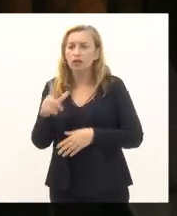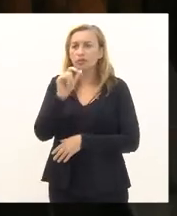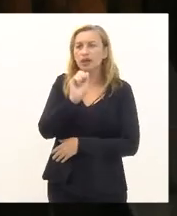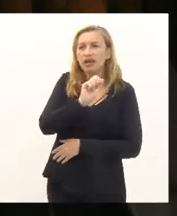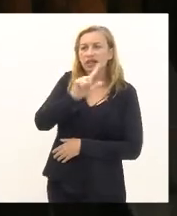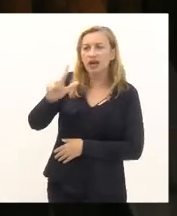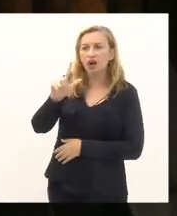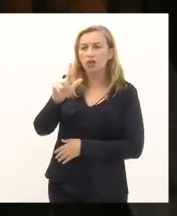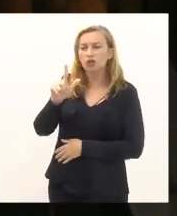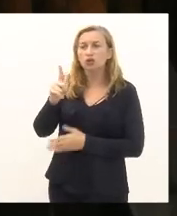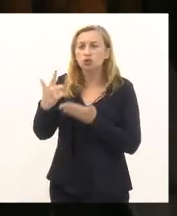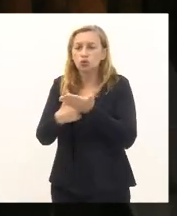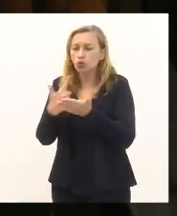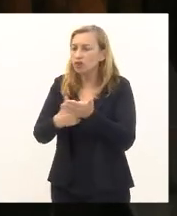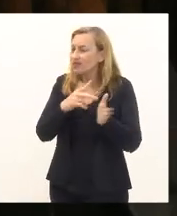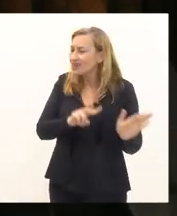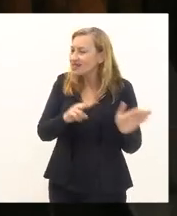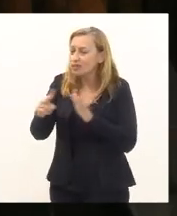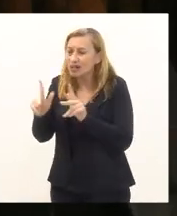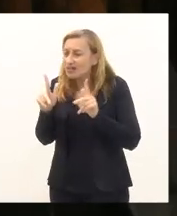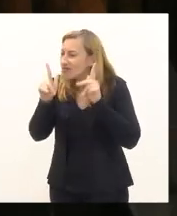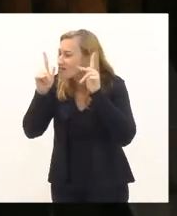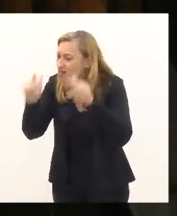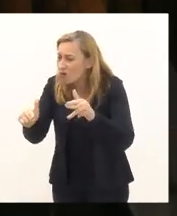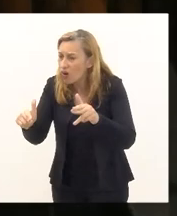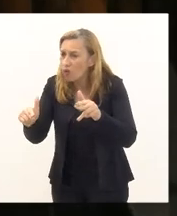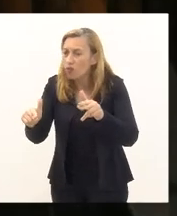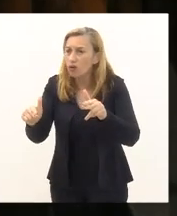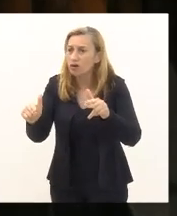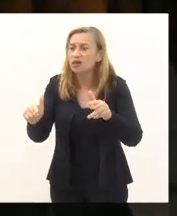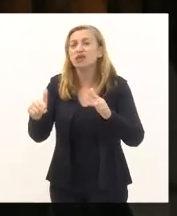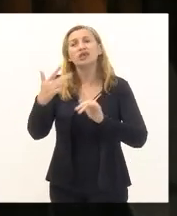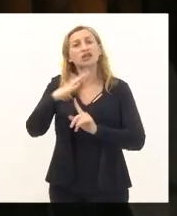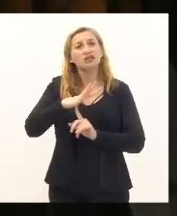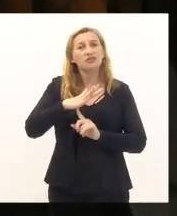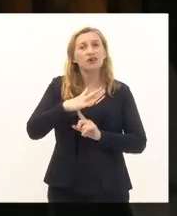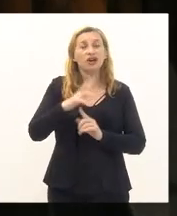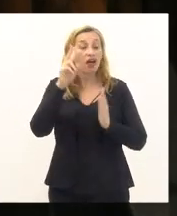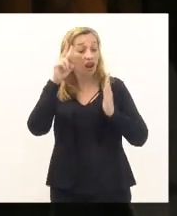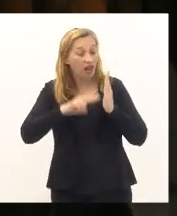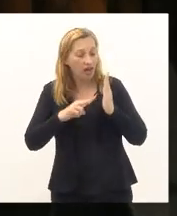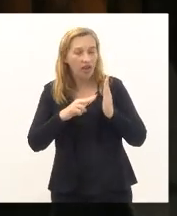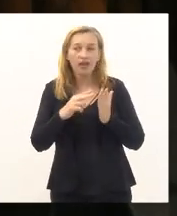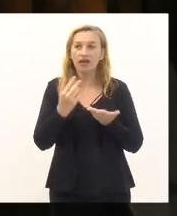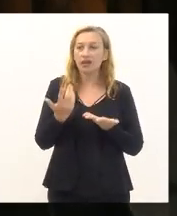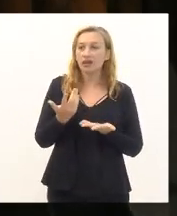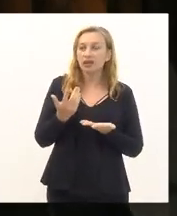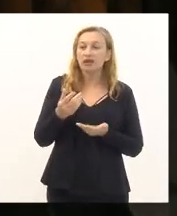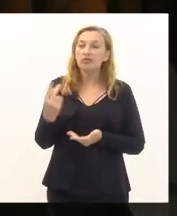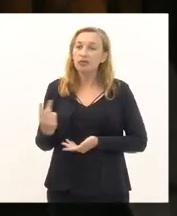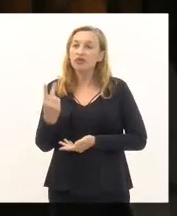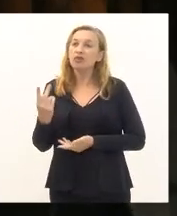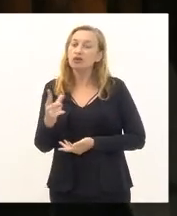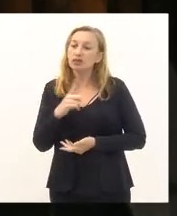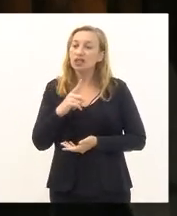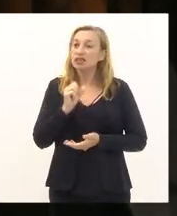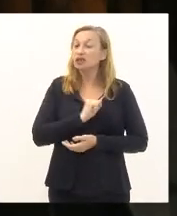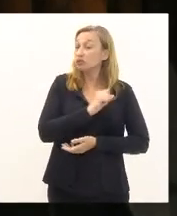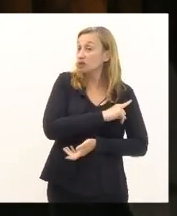Está acontecendo na mesma semana que essa feira Ler para Crer, Ler para Valer em São